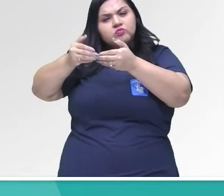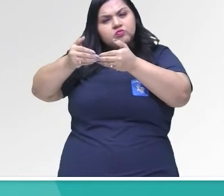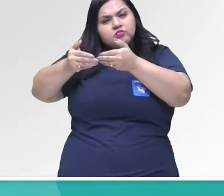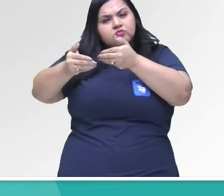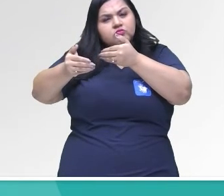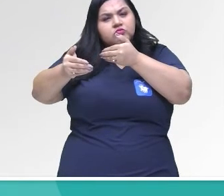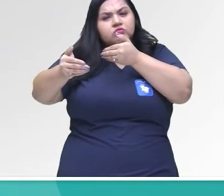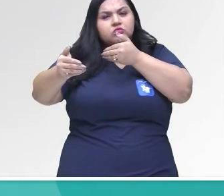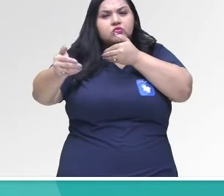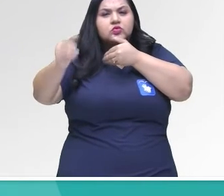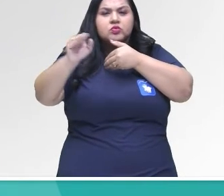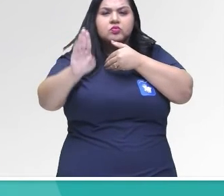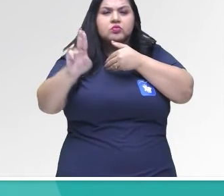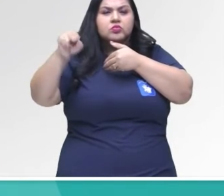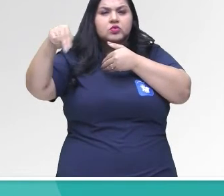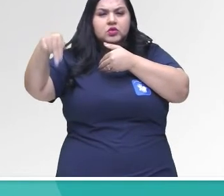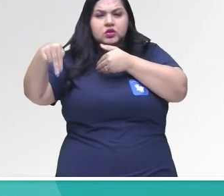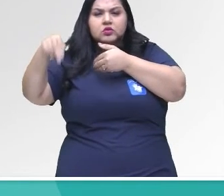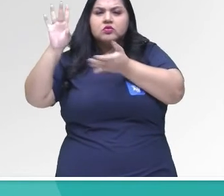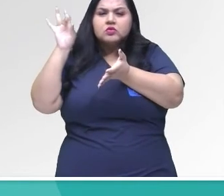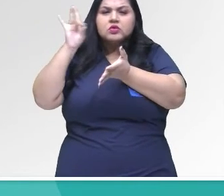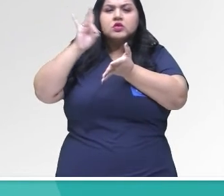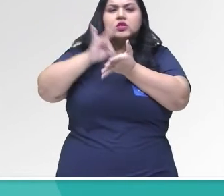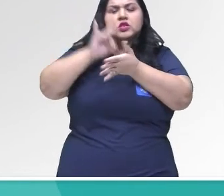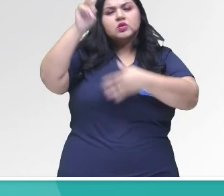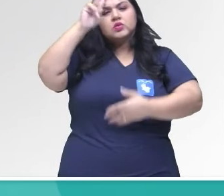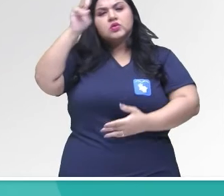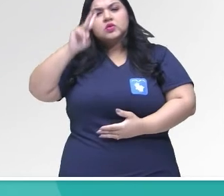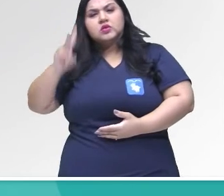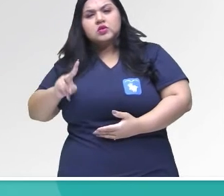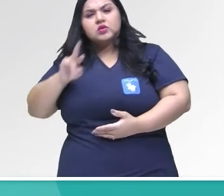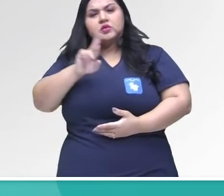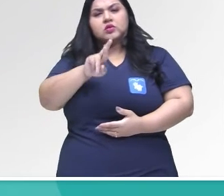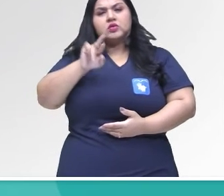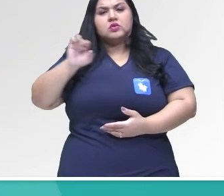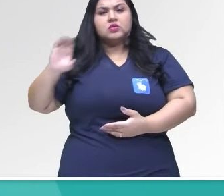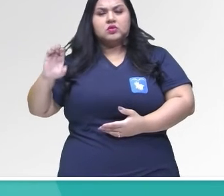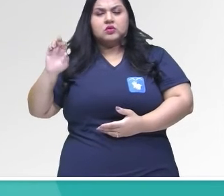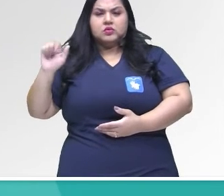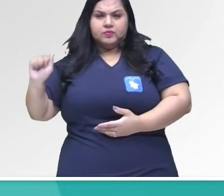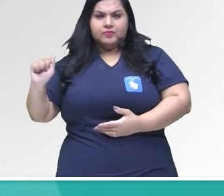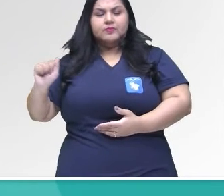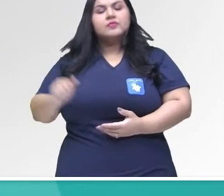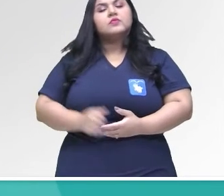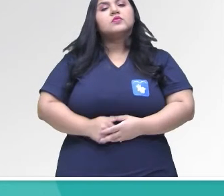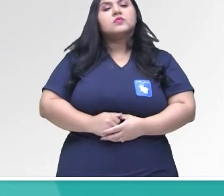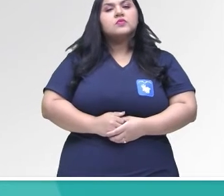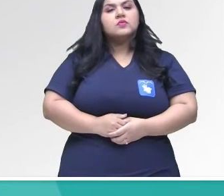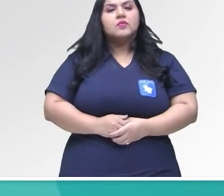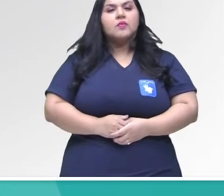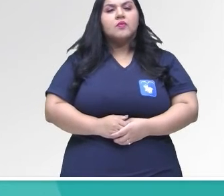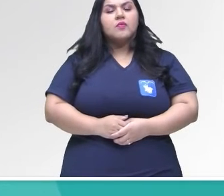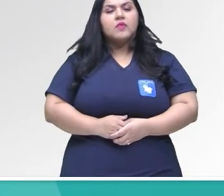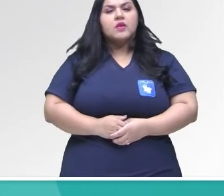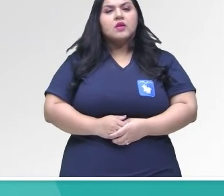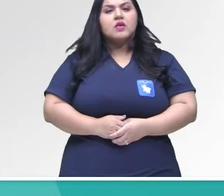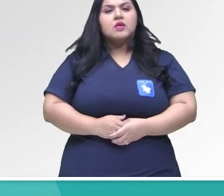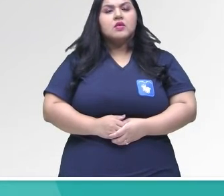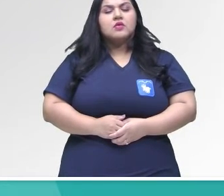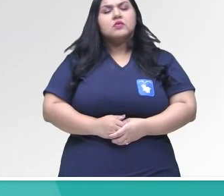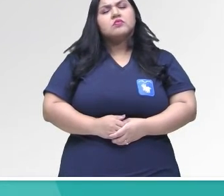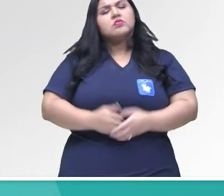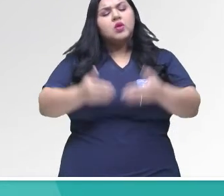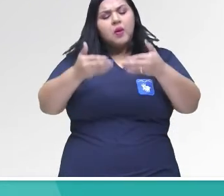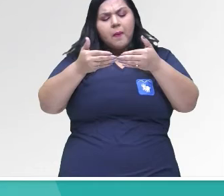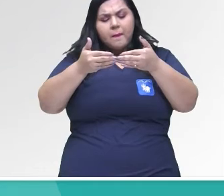da Bossa Nova, considera o crítico historiador Ricardo Cravo Albim, que nós estamos aí. Então, vai